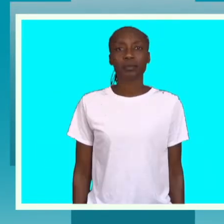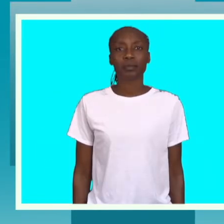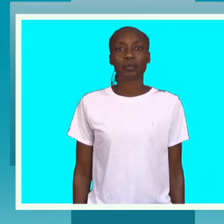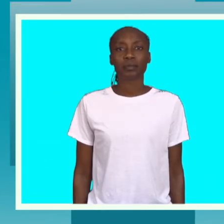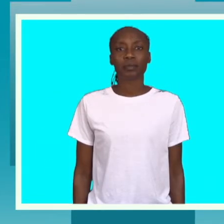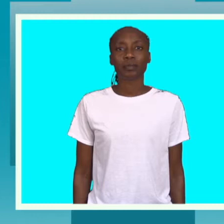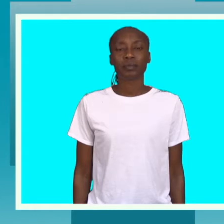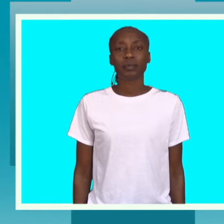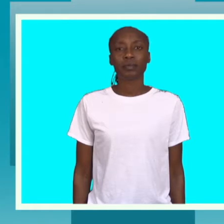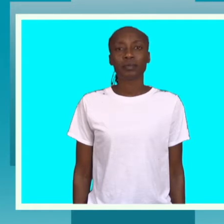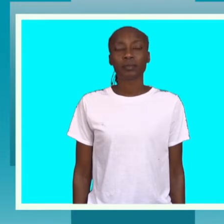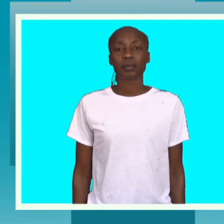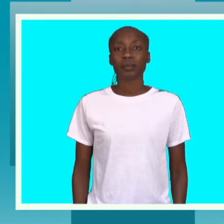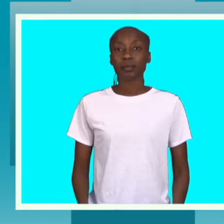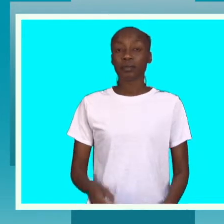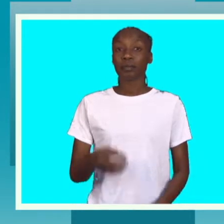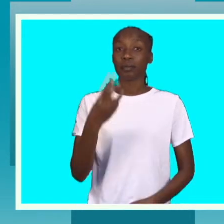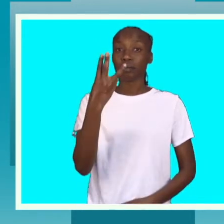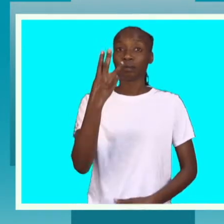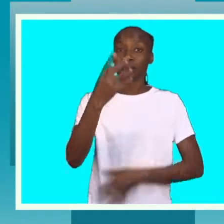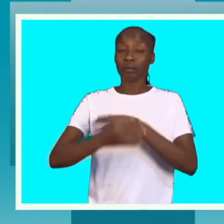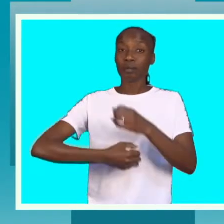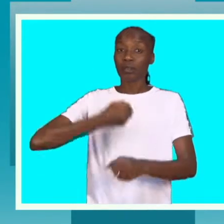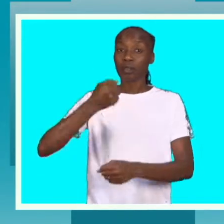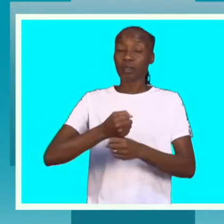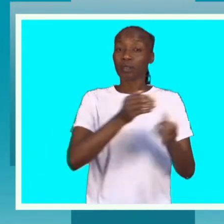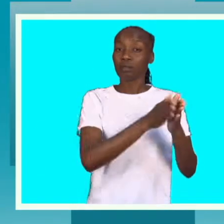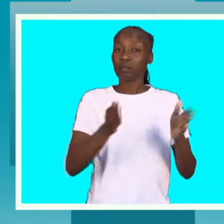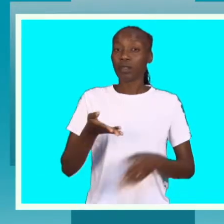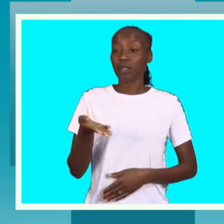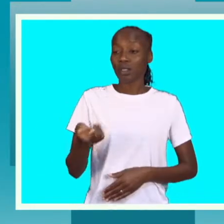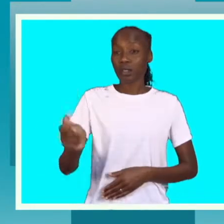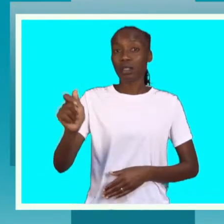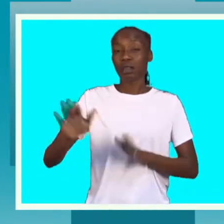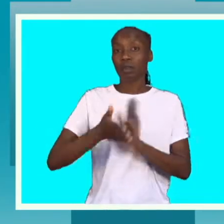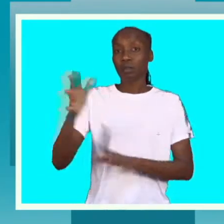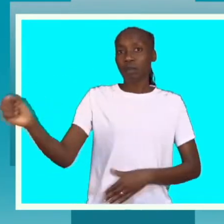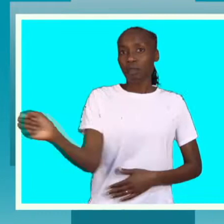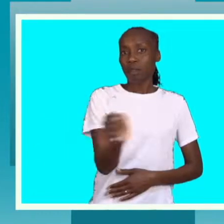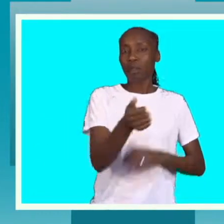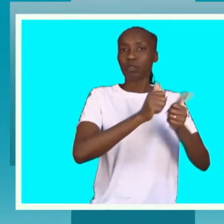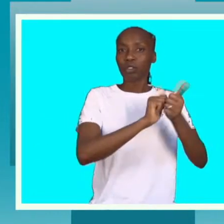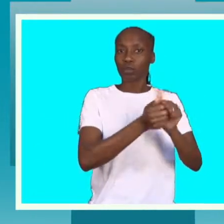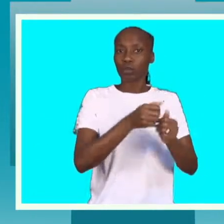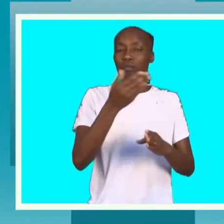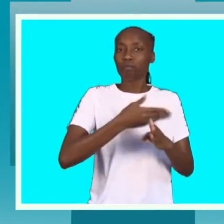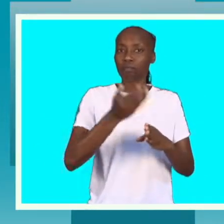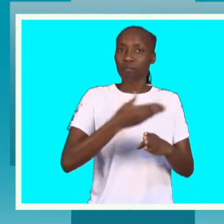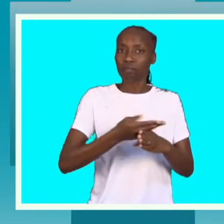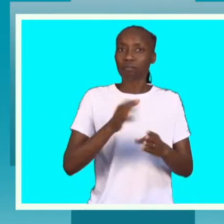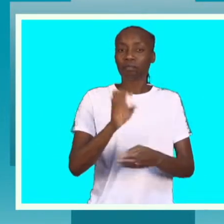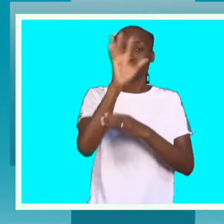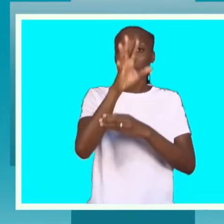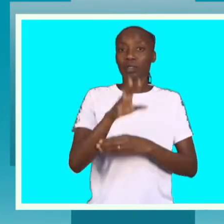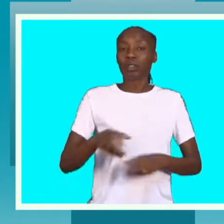Há três anos, ela entra para o desporto, praticando basquetebol em cadeira de rodas. De